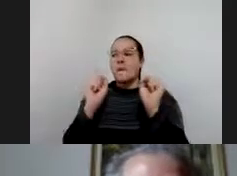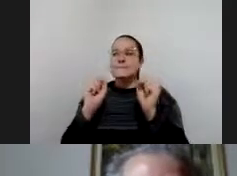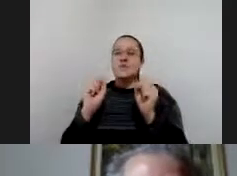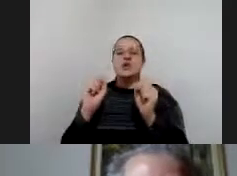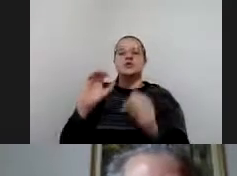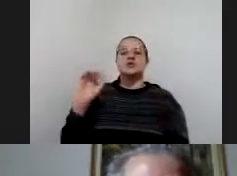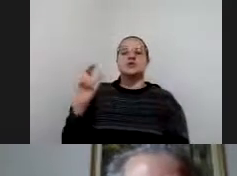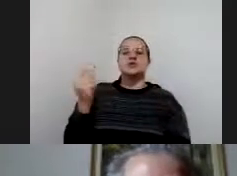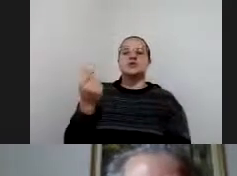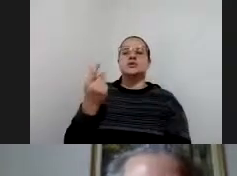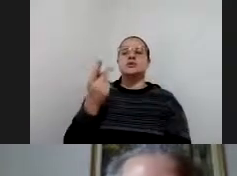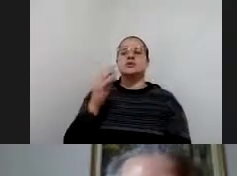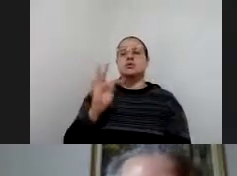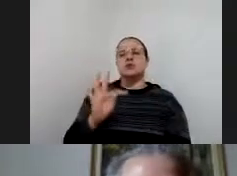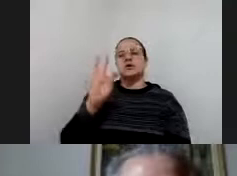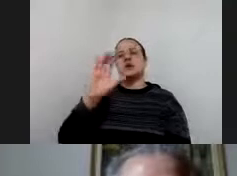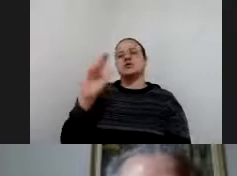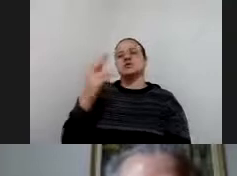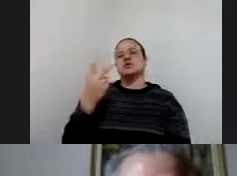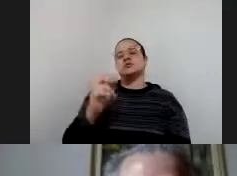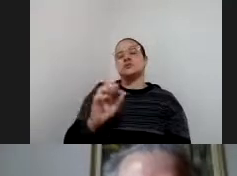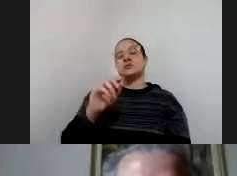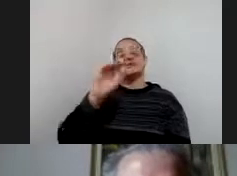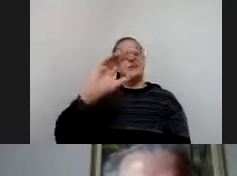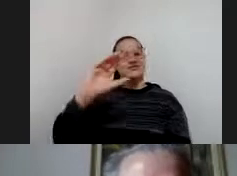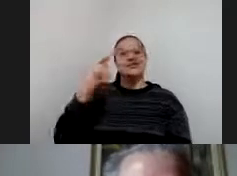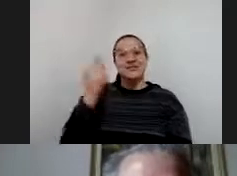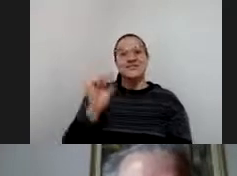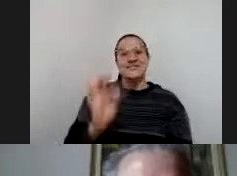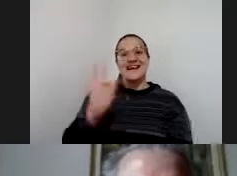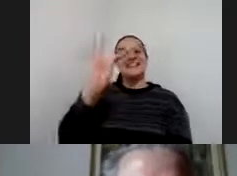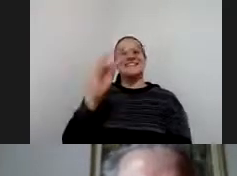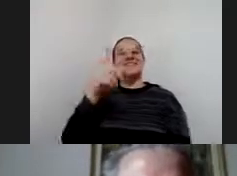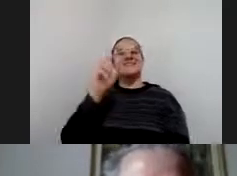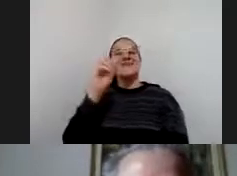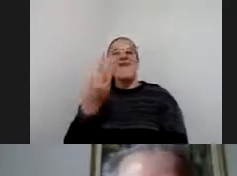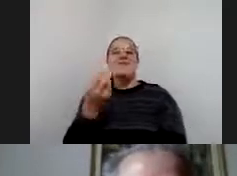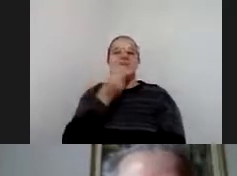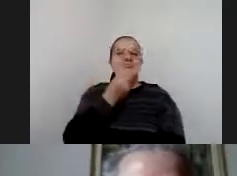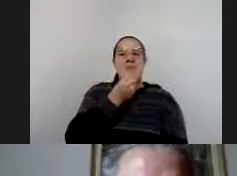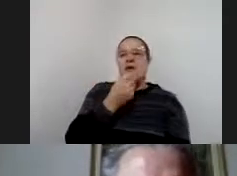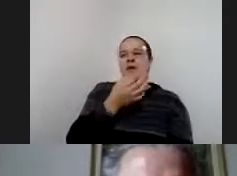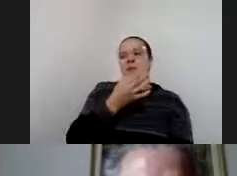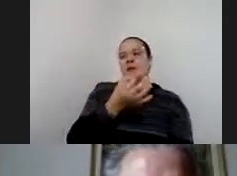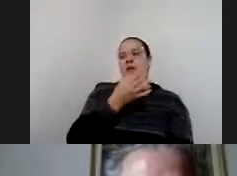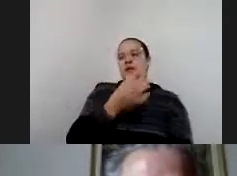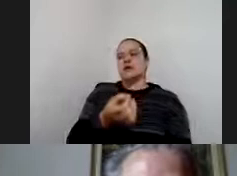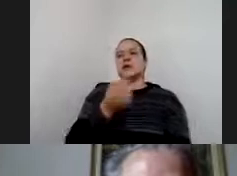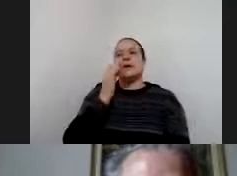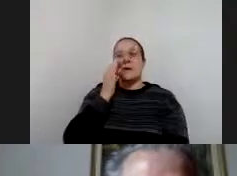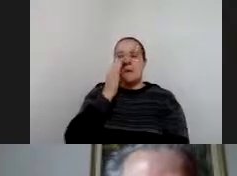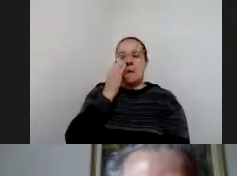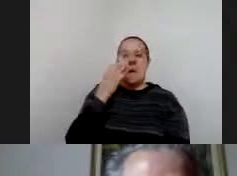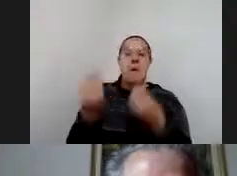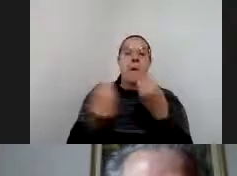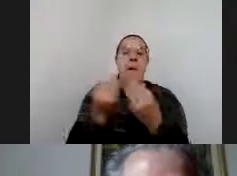ou pode já abrir o microfone e colocar aí a sua opinião, enfim, dizer aí como pode também colaborar para que